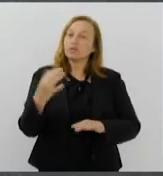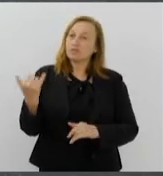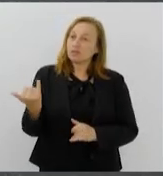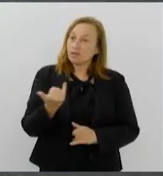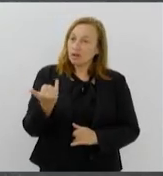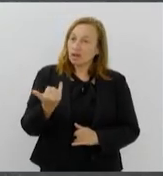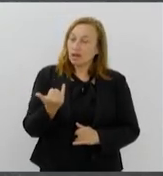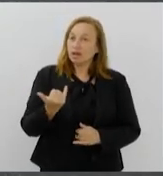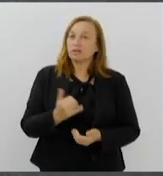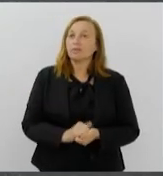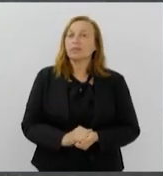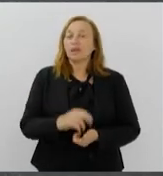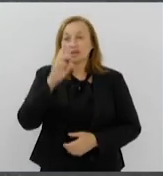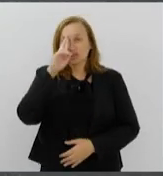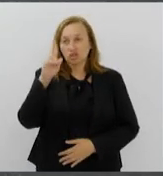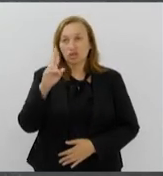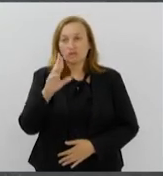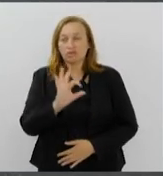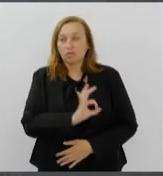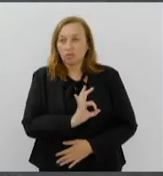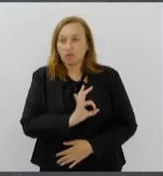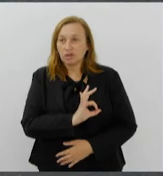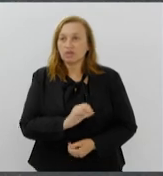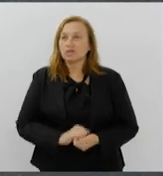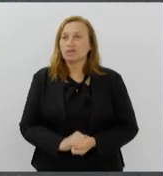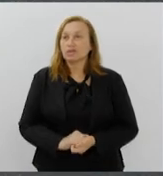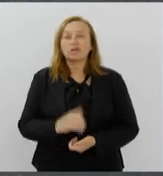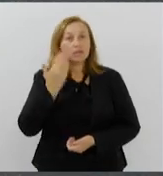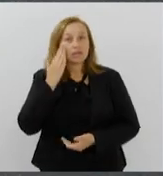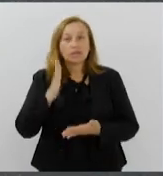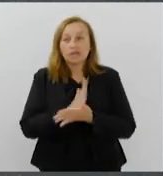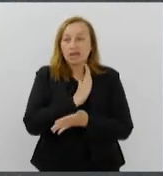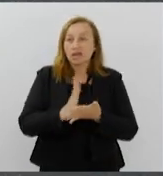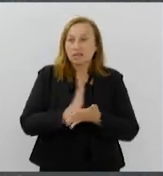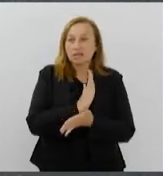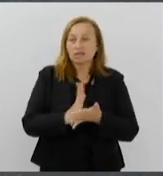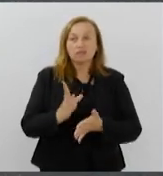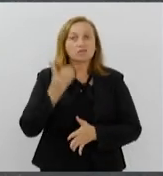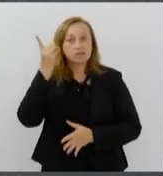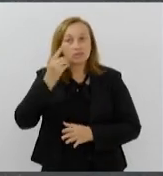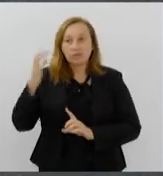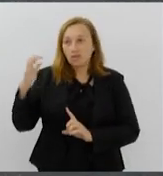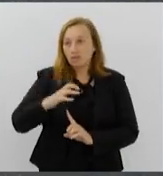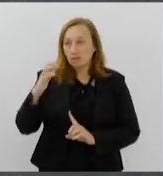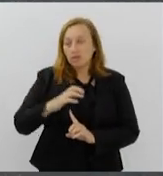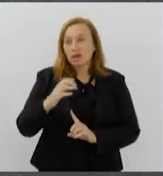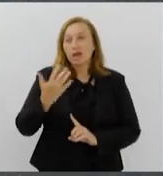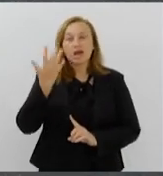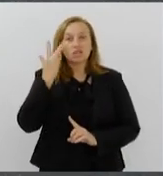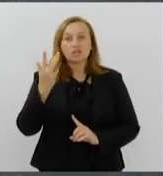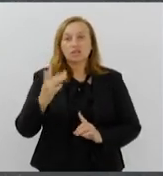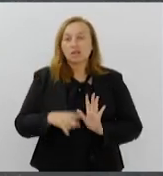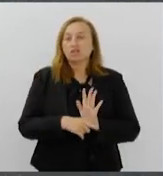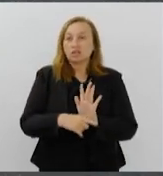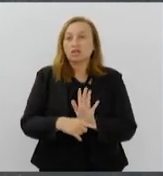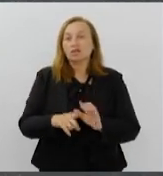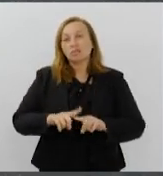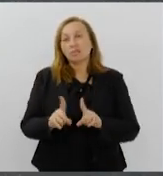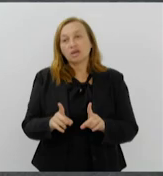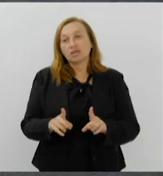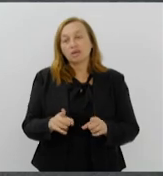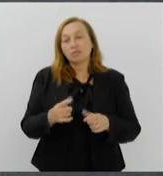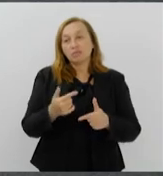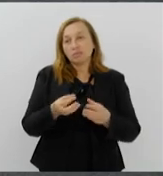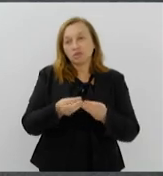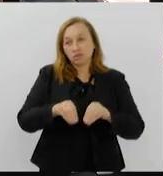pela chefia da corporação, né, a gente entende que, às vezes, o deputado faz uma pressão, a gente está contribuindo, mas pode não estar fazendo essa